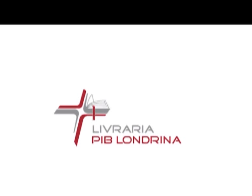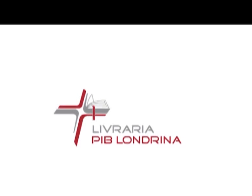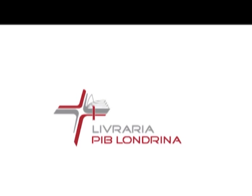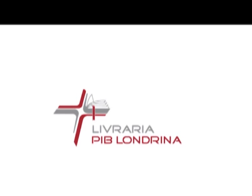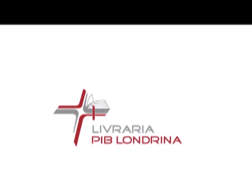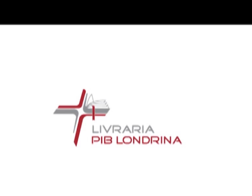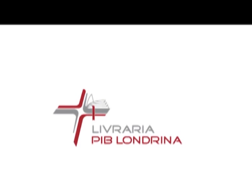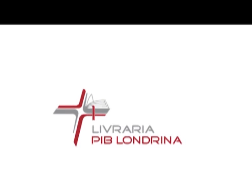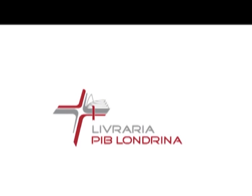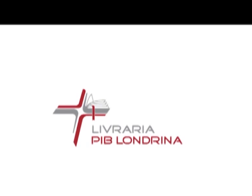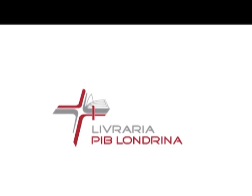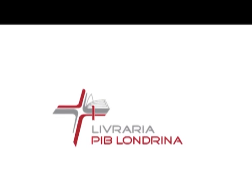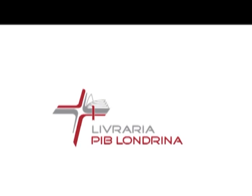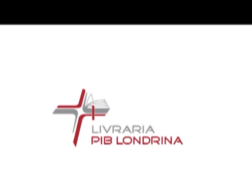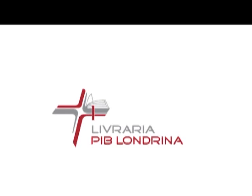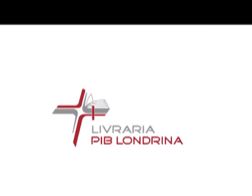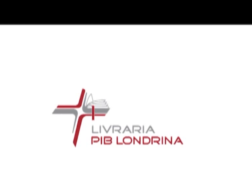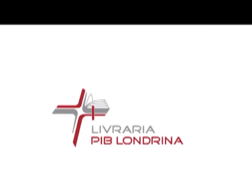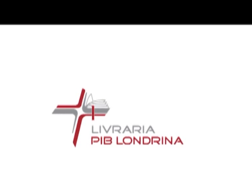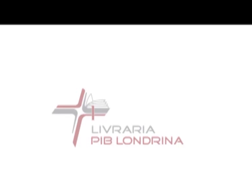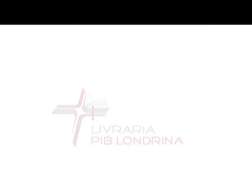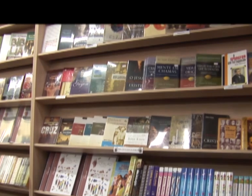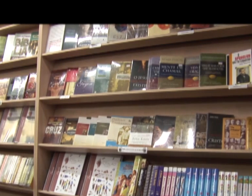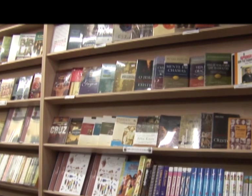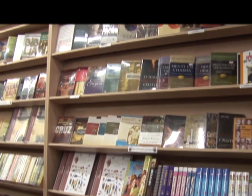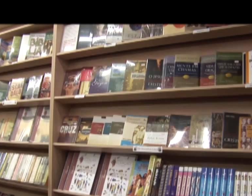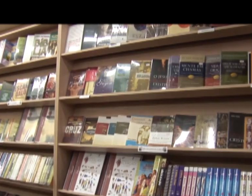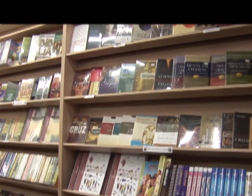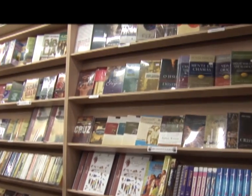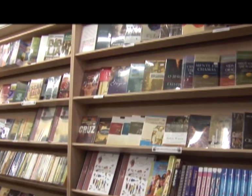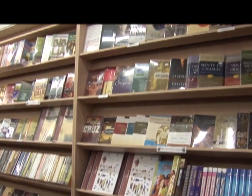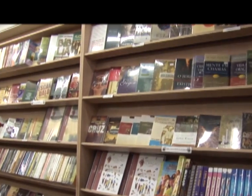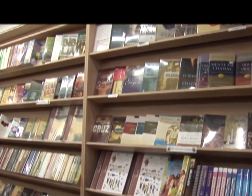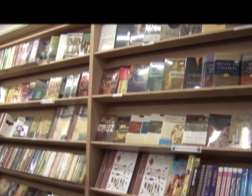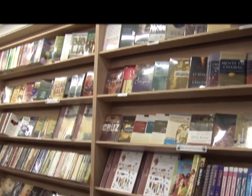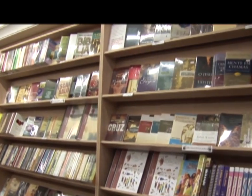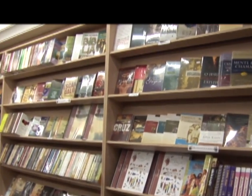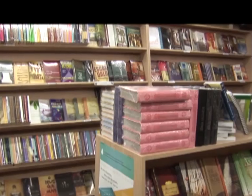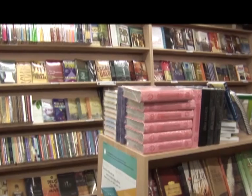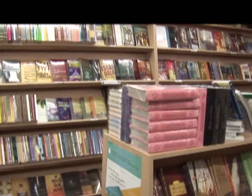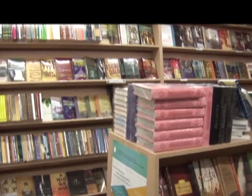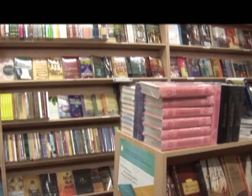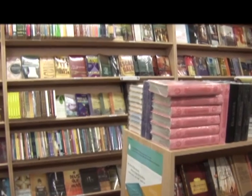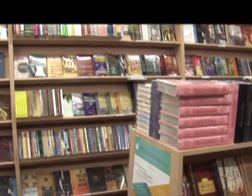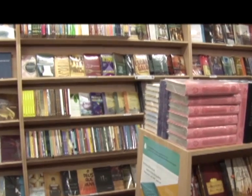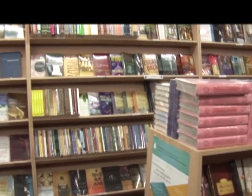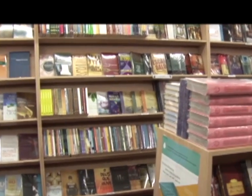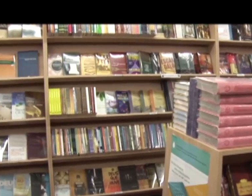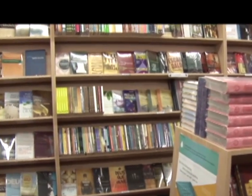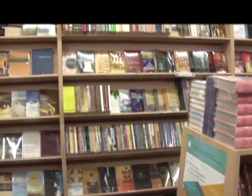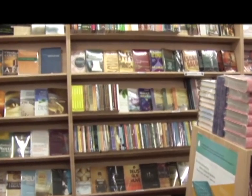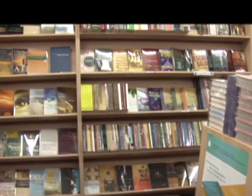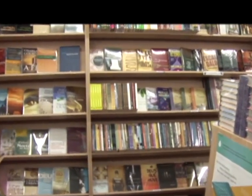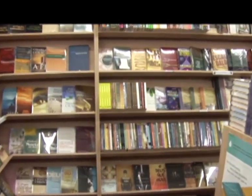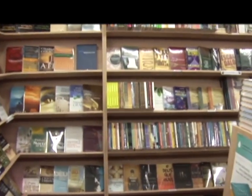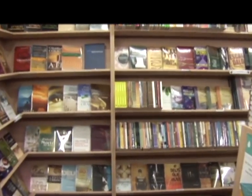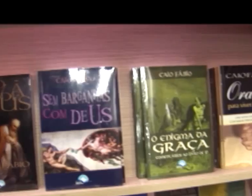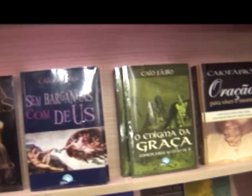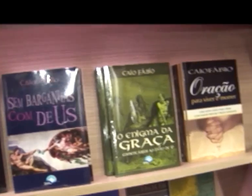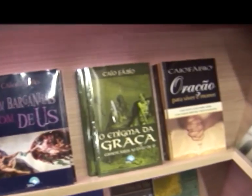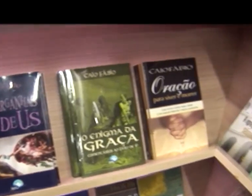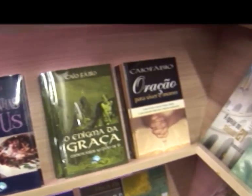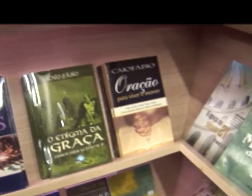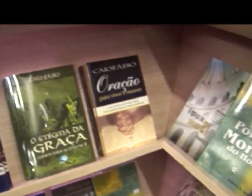PIB Londrina. A Livraria PIB Londrina procura selecionar cuidadosamente seus títulos e autores a fim de oferecer